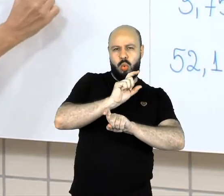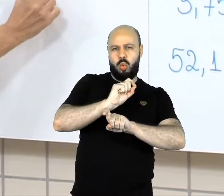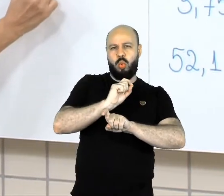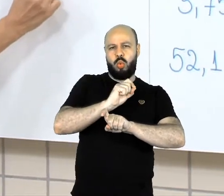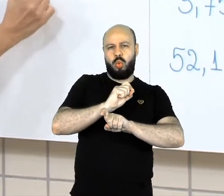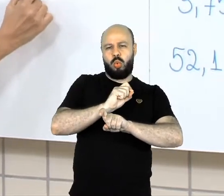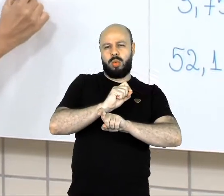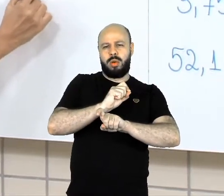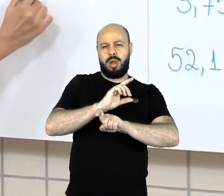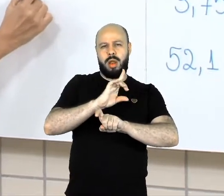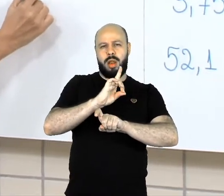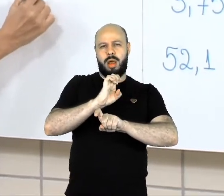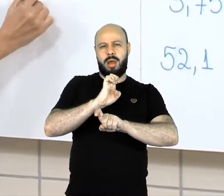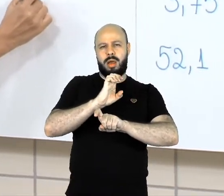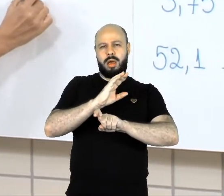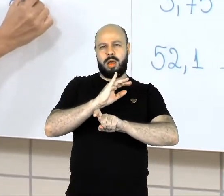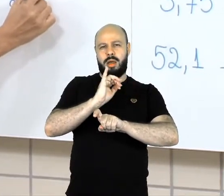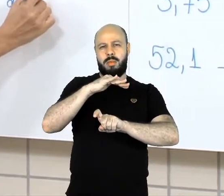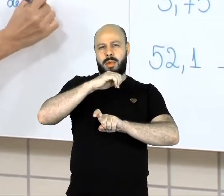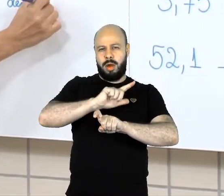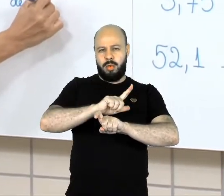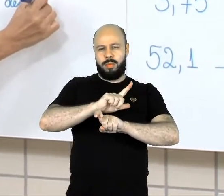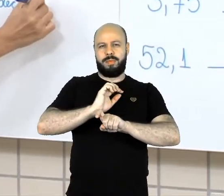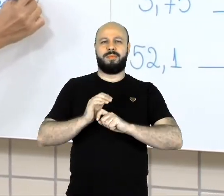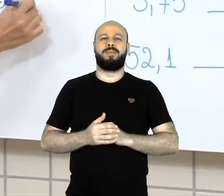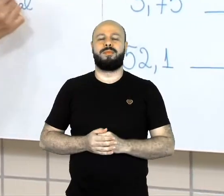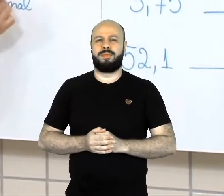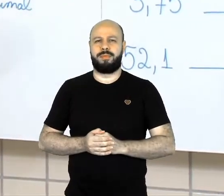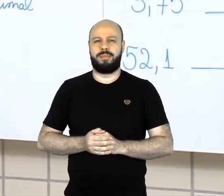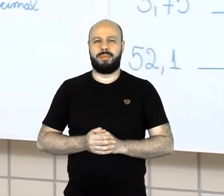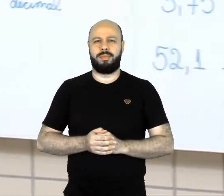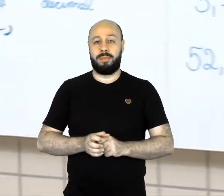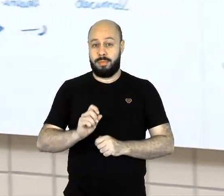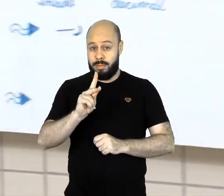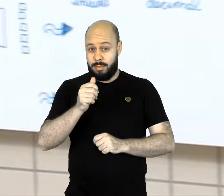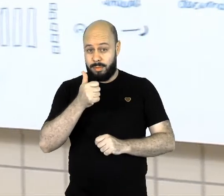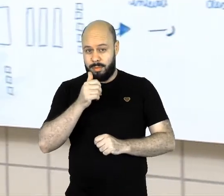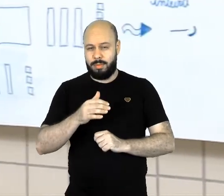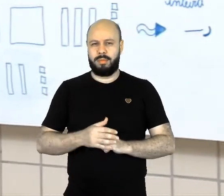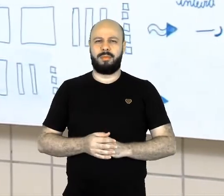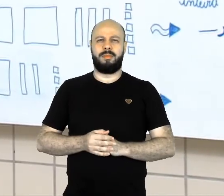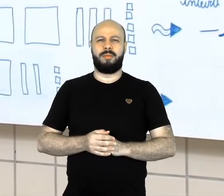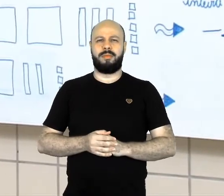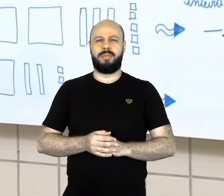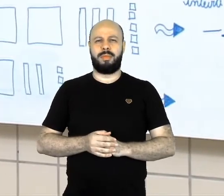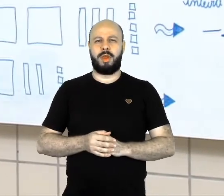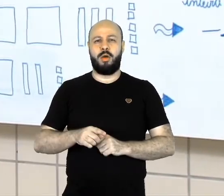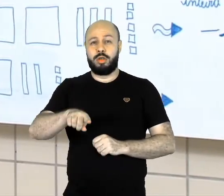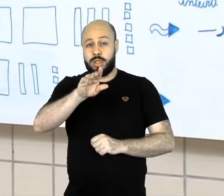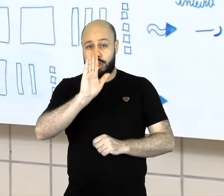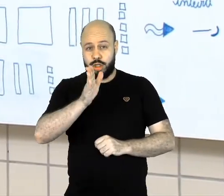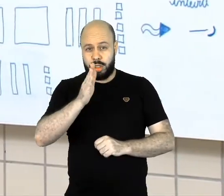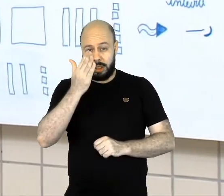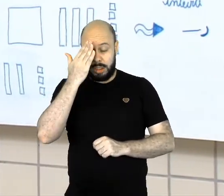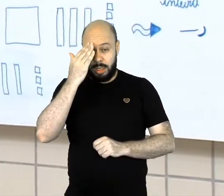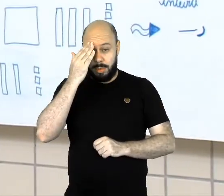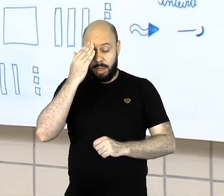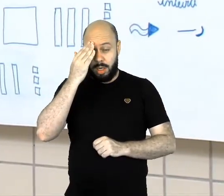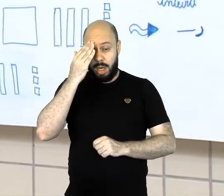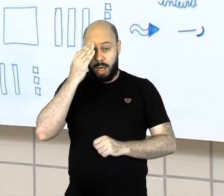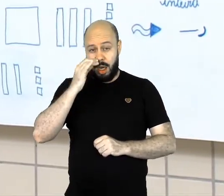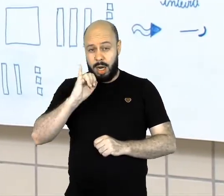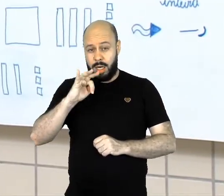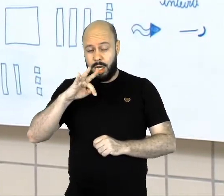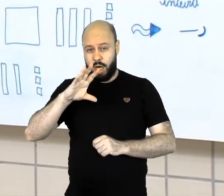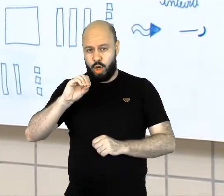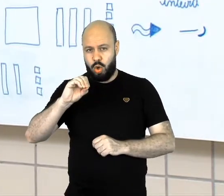parte decimal. Ok? Então vamos lá. Você viu que a parte inteira vai ser